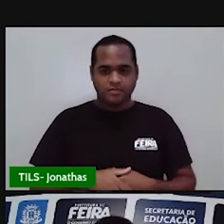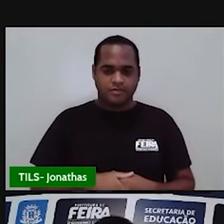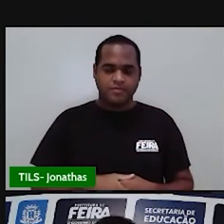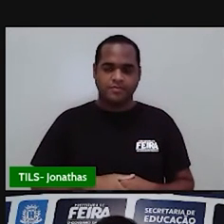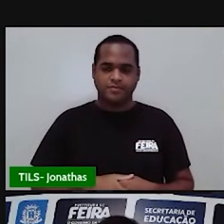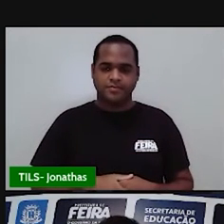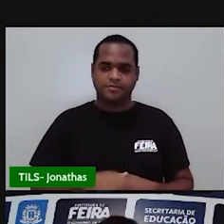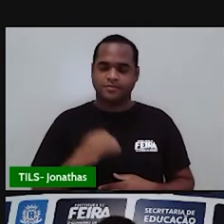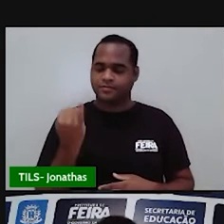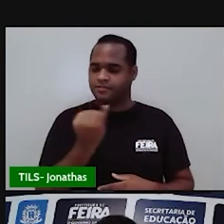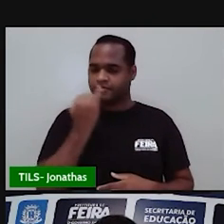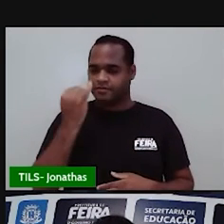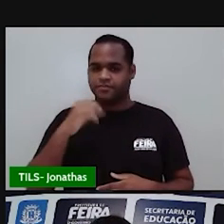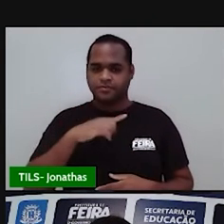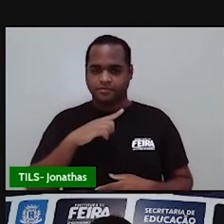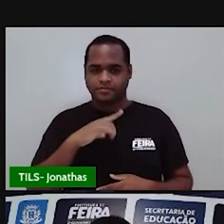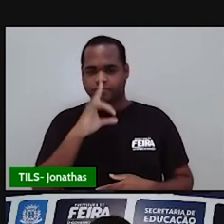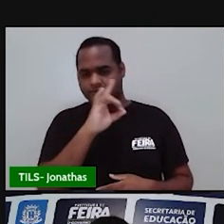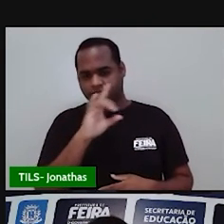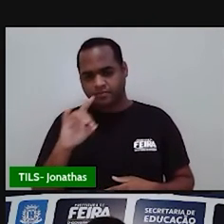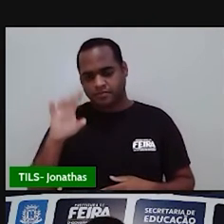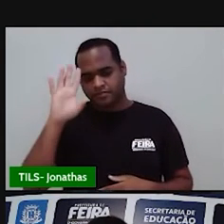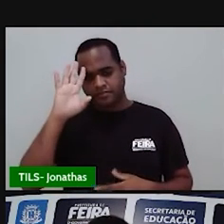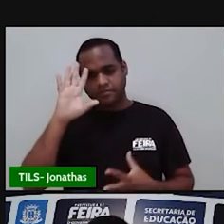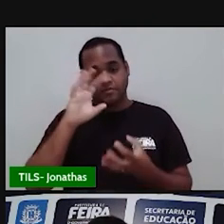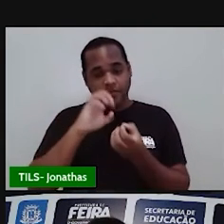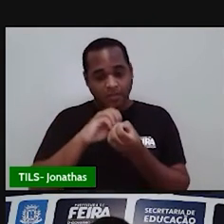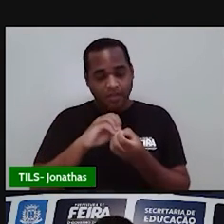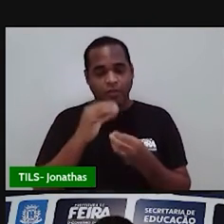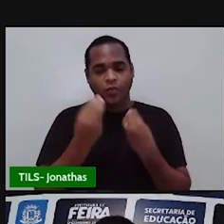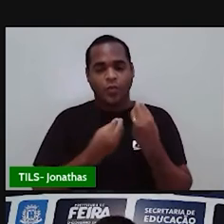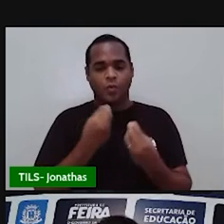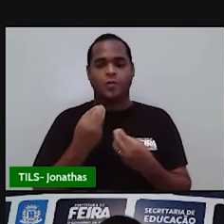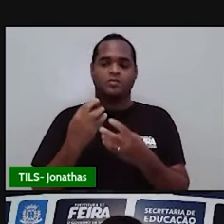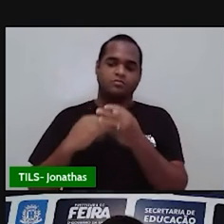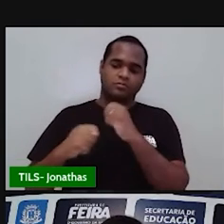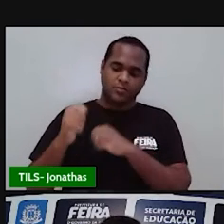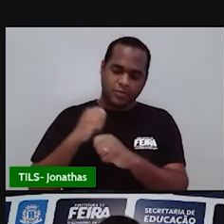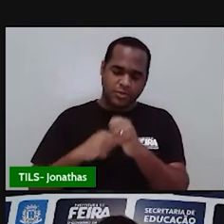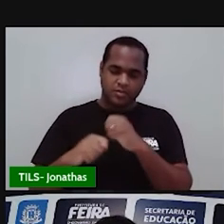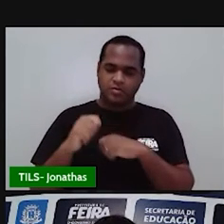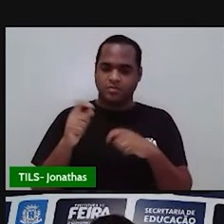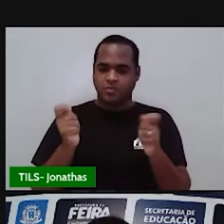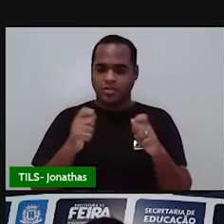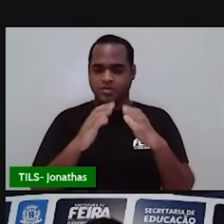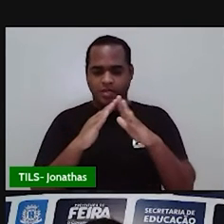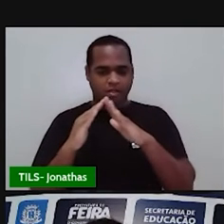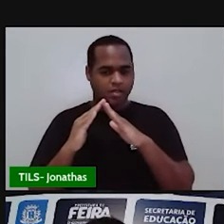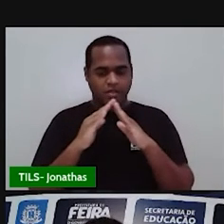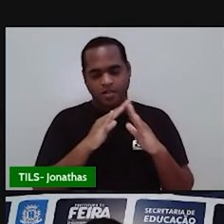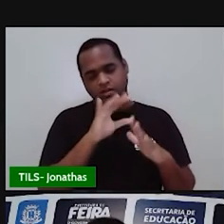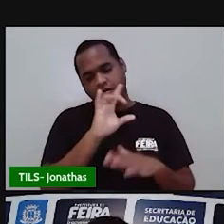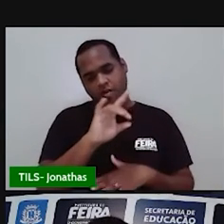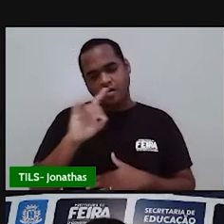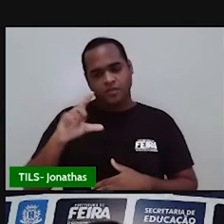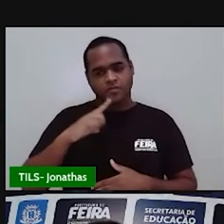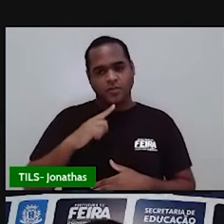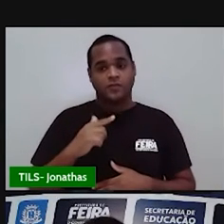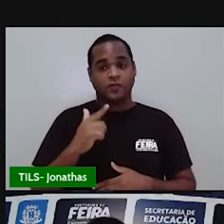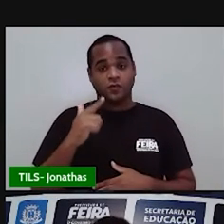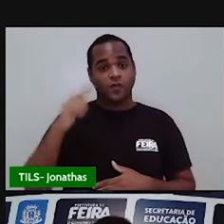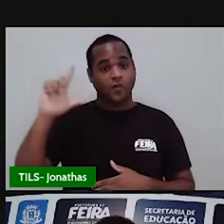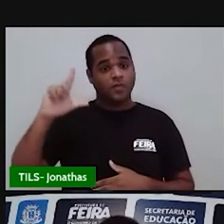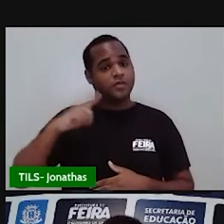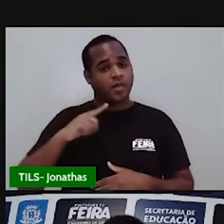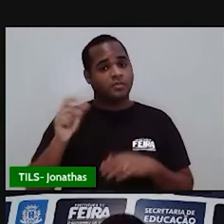um importante motivo para a gente entender, né, o consumo de energia elétrica das nossas casas. Mas tem outro, e esse